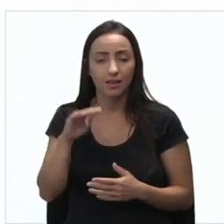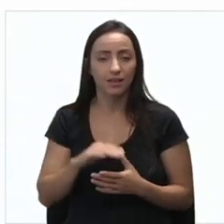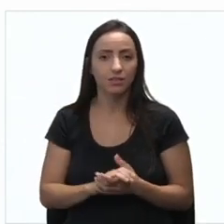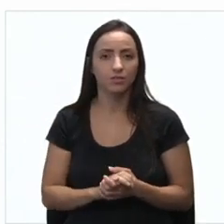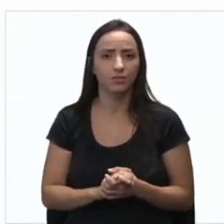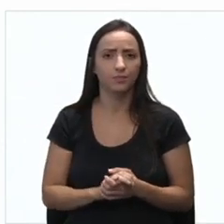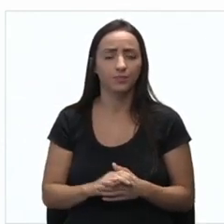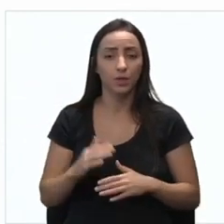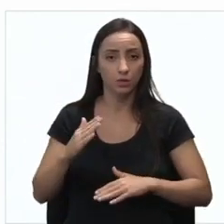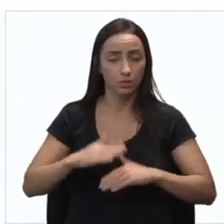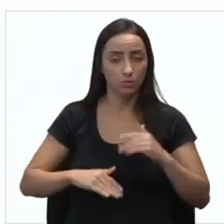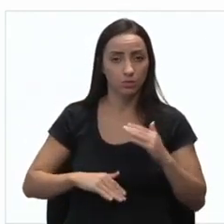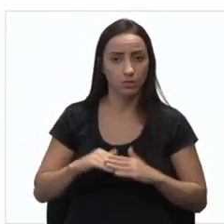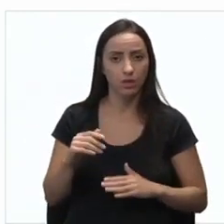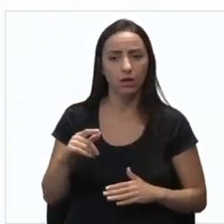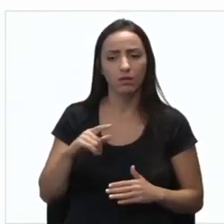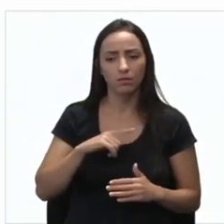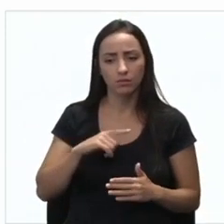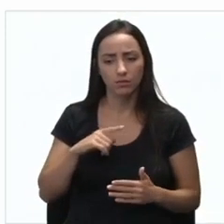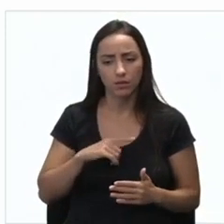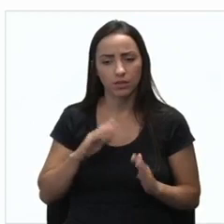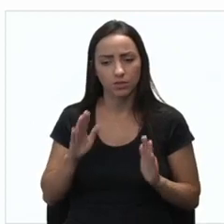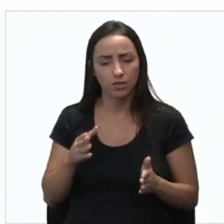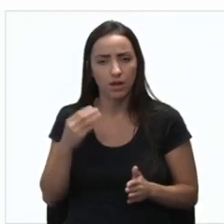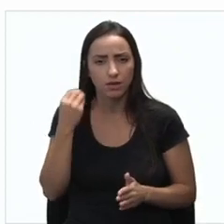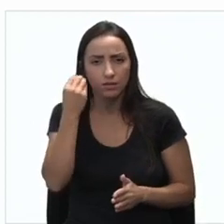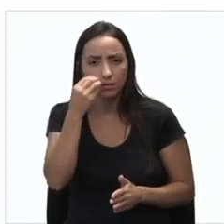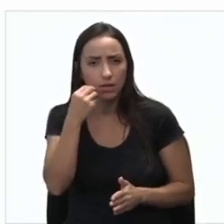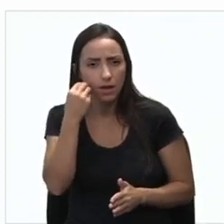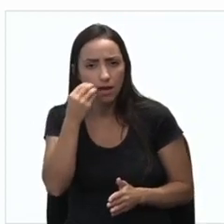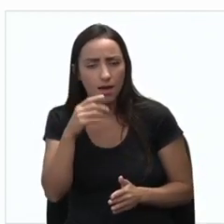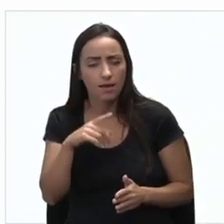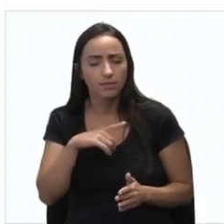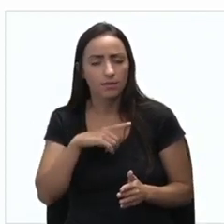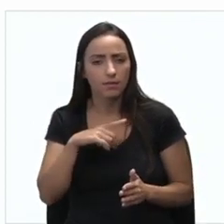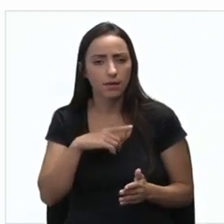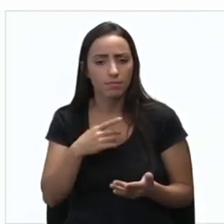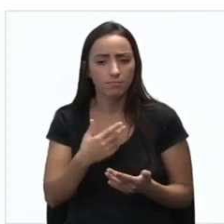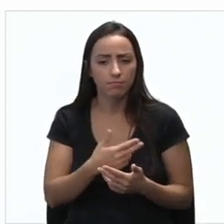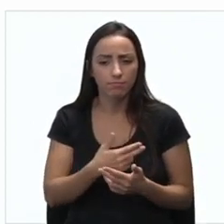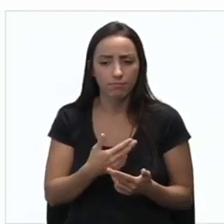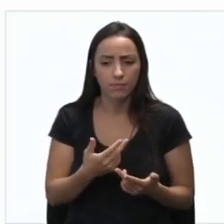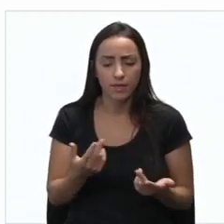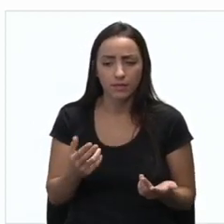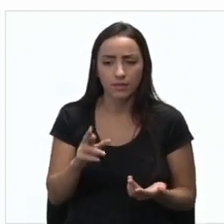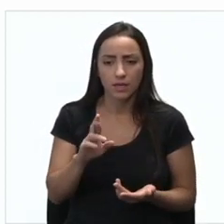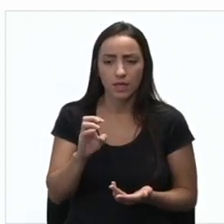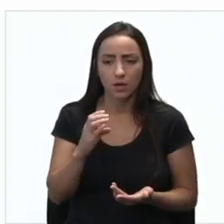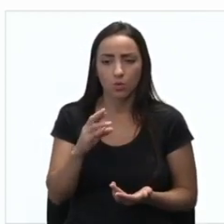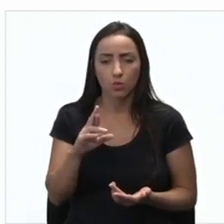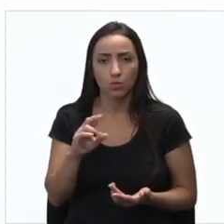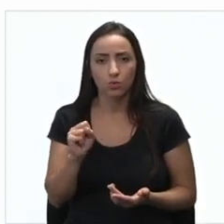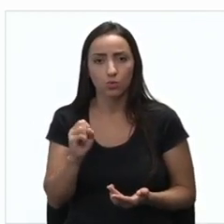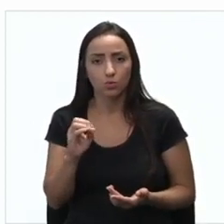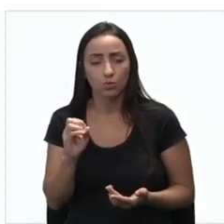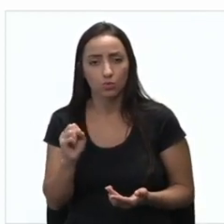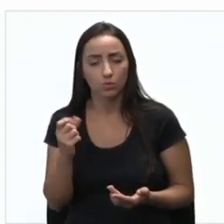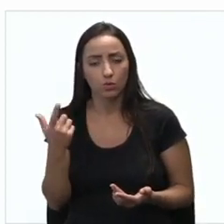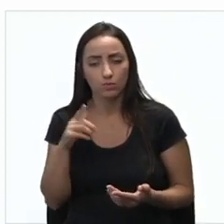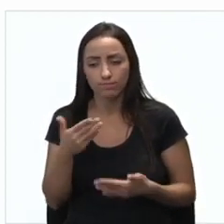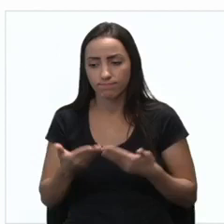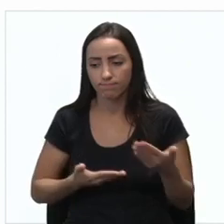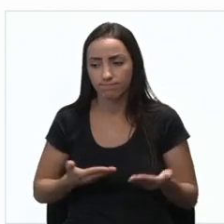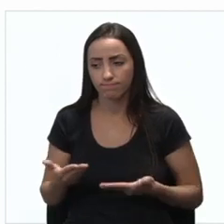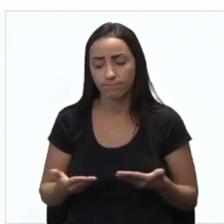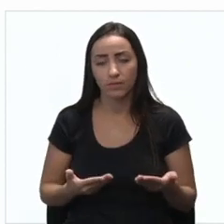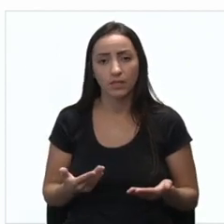Os profissionais terão mais bagagem, mais dados, mais recursos para tratar esse paciente ao compreender as